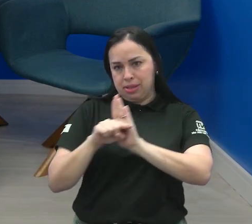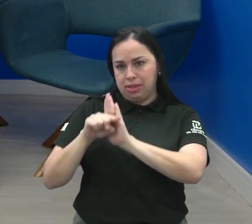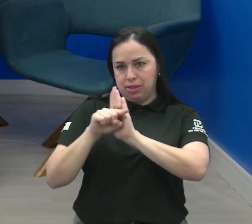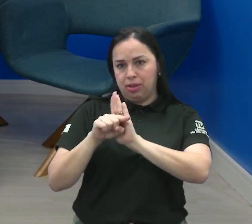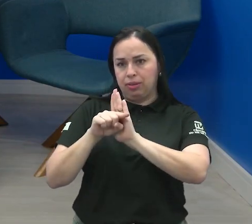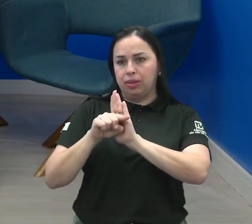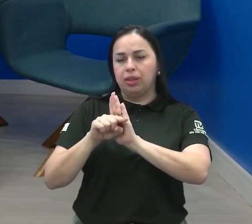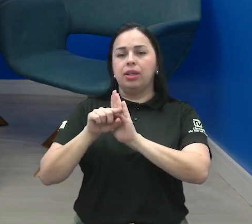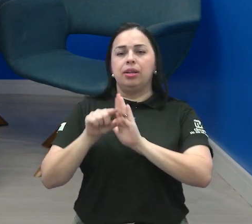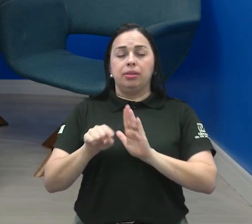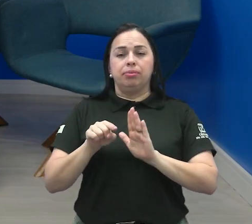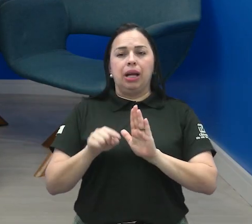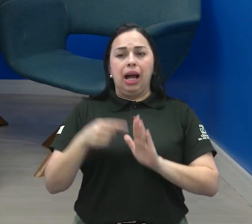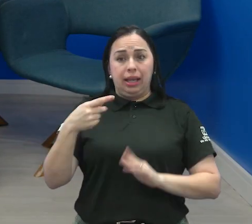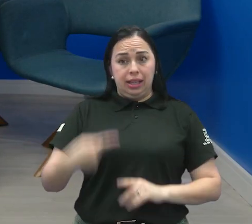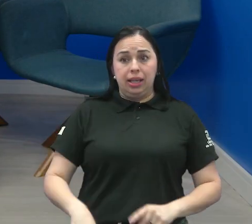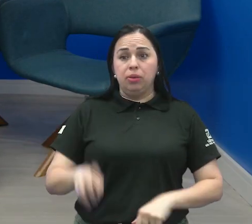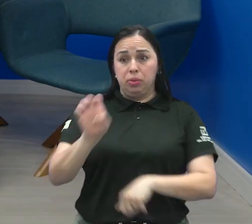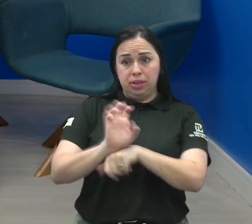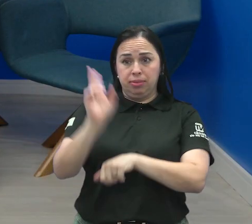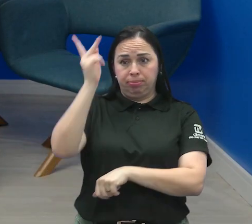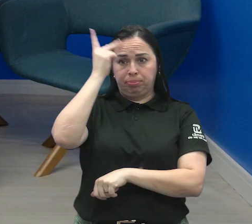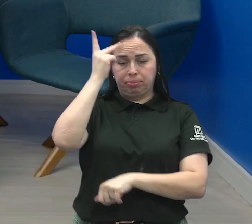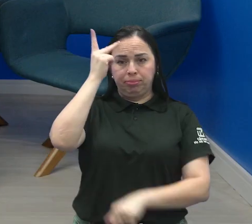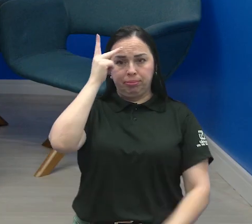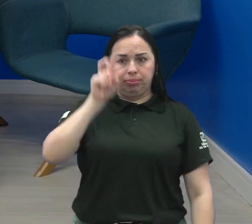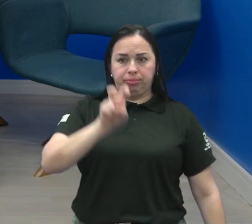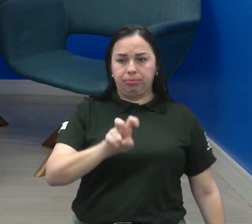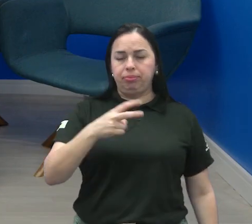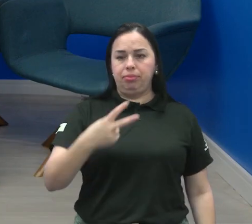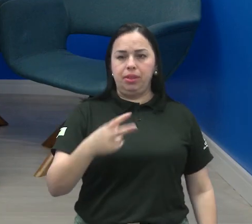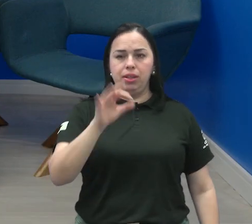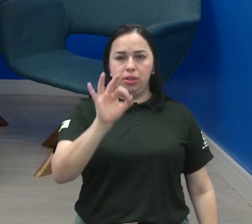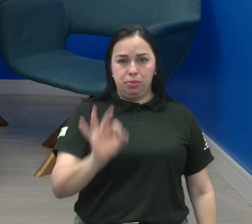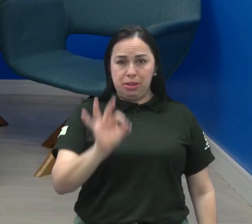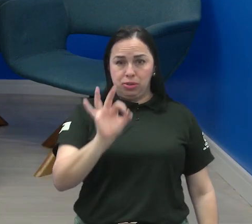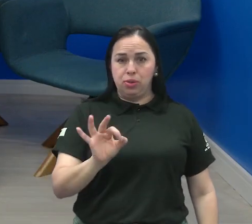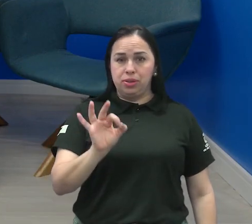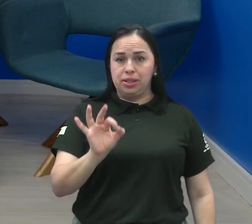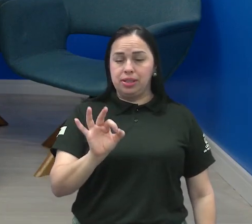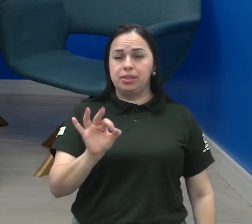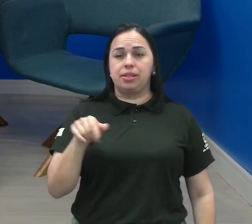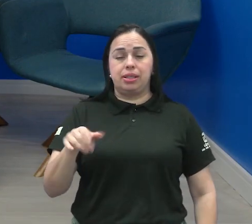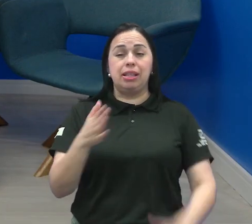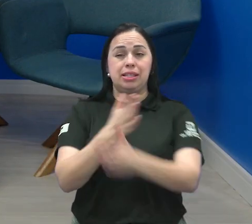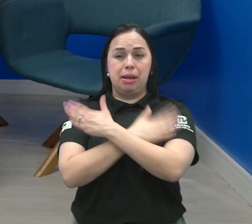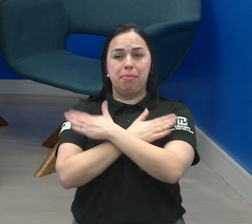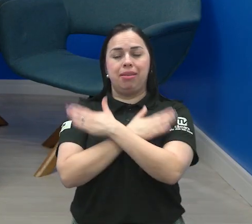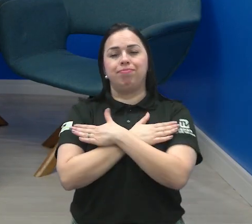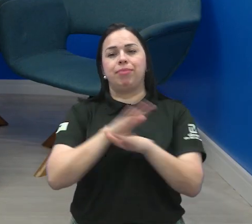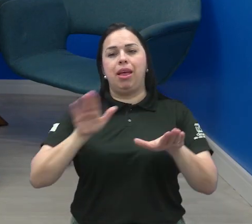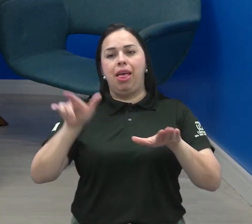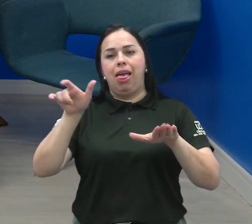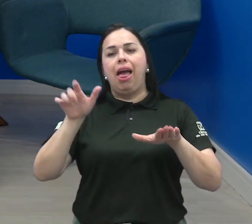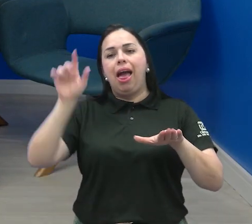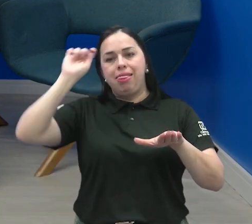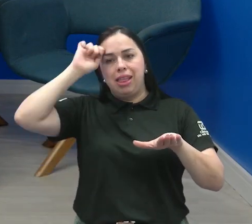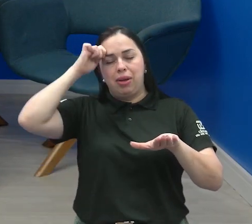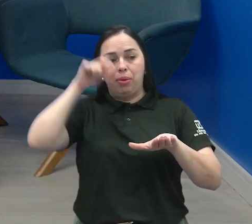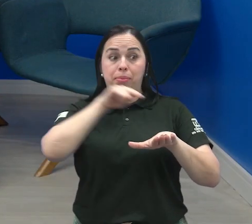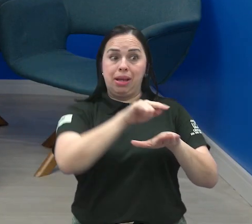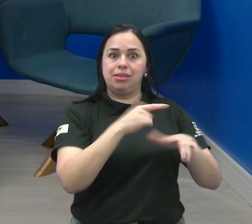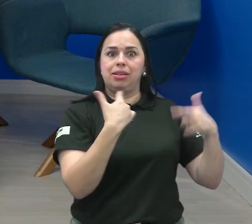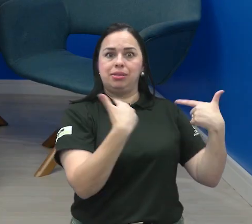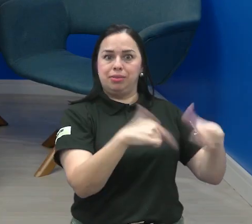pesquisa feita pela Fundação SEAD, em São Paulo, 52% dos desempregados são negros. Já entre as